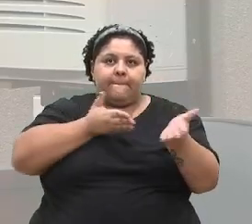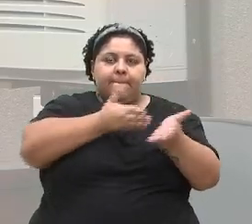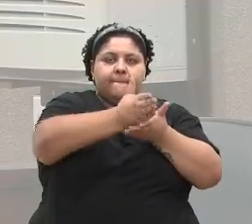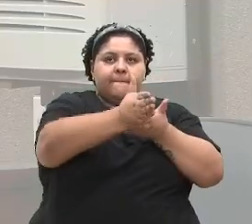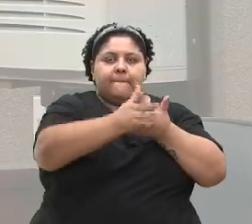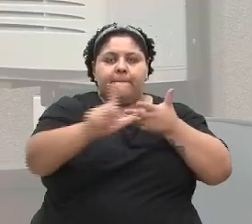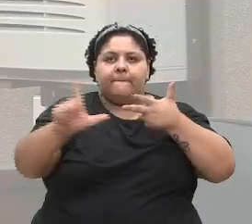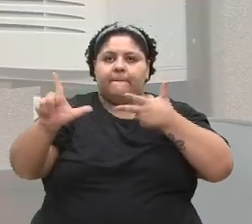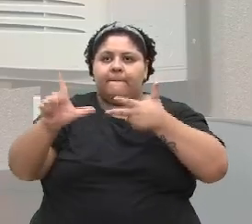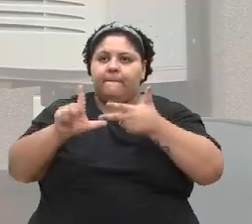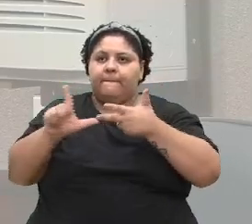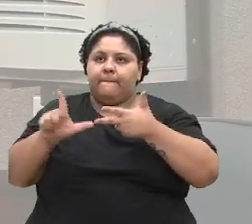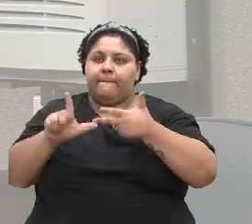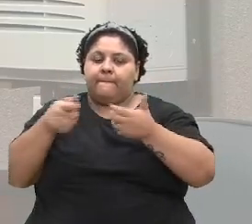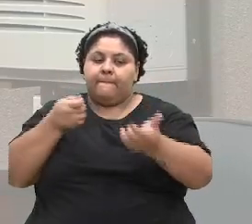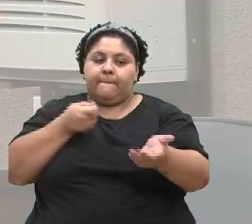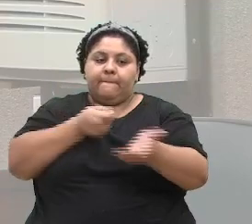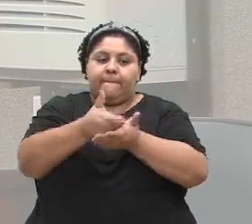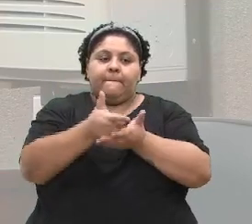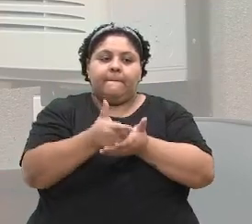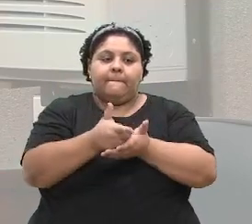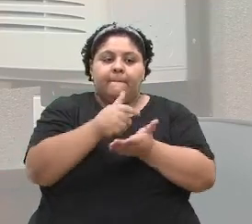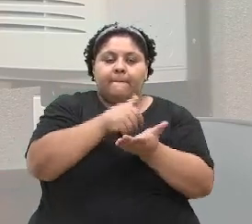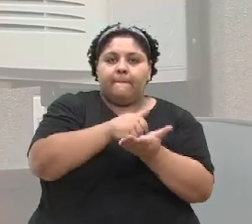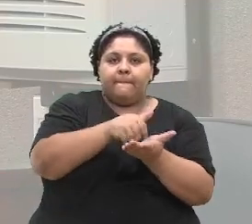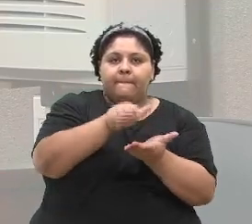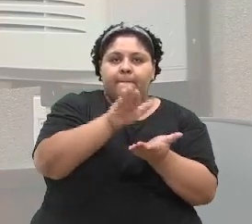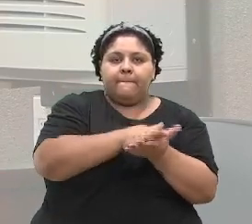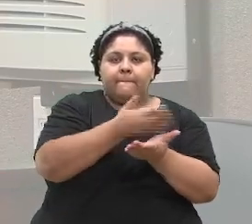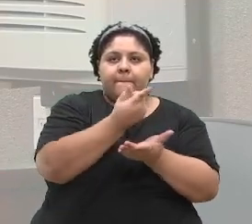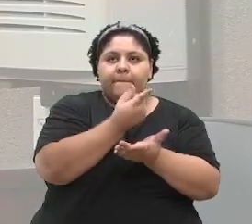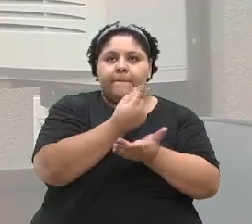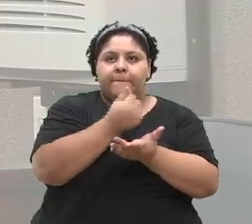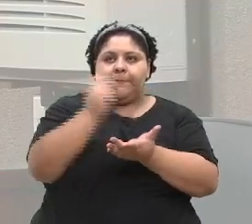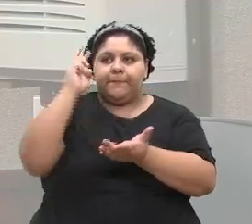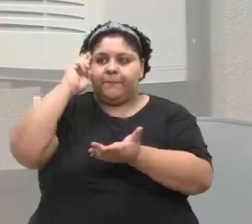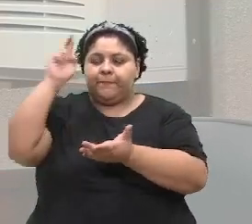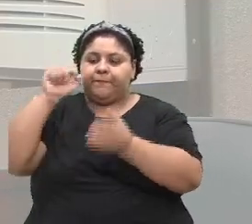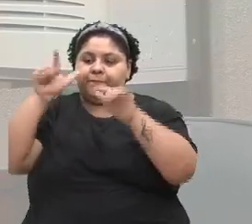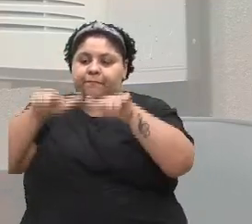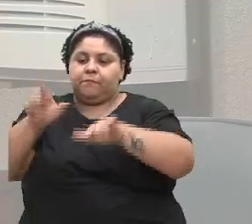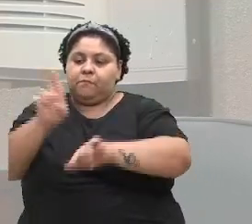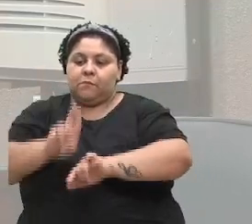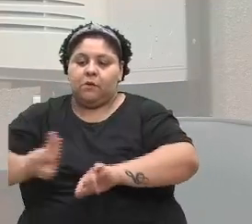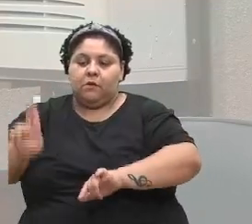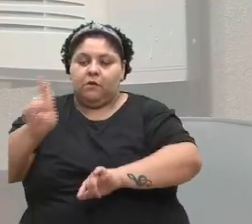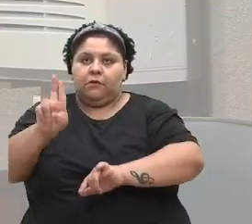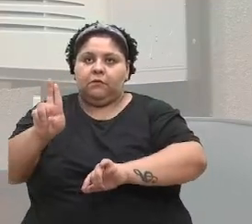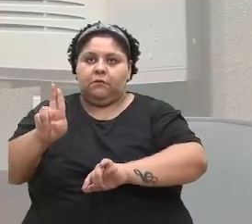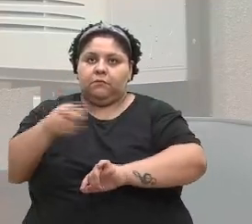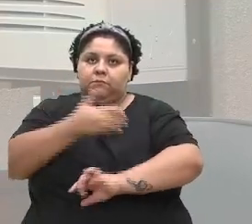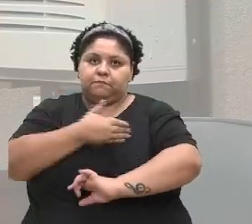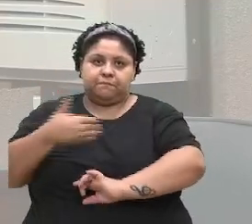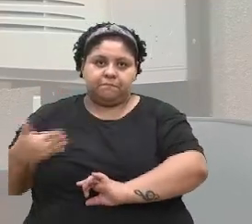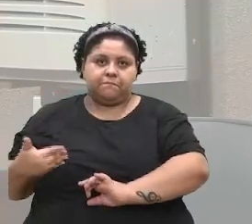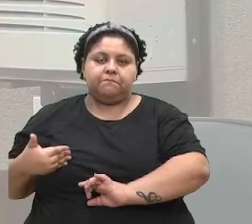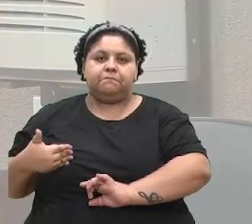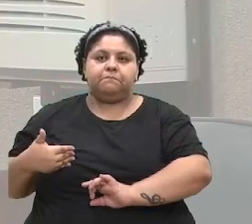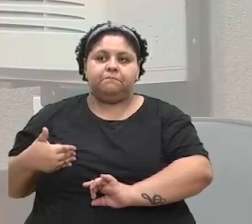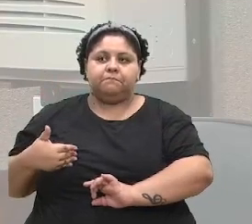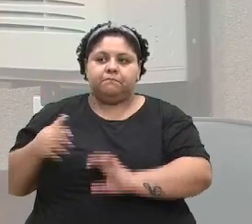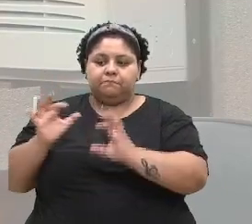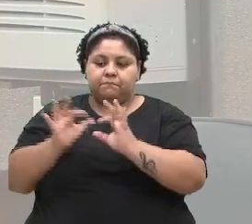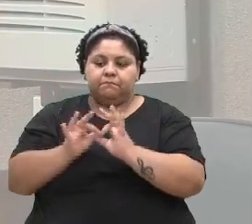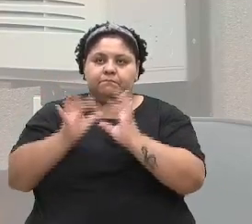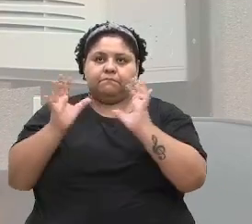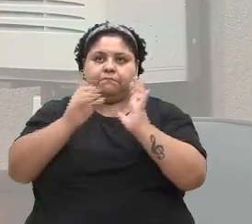e efetivar o pagamento por indenização em dinheiro aos proprietários da área declarada de utilidade pública para fins de desapropriação